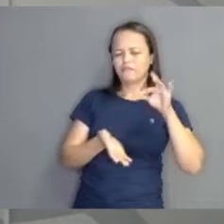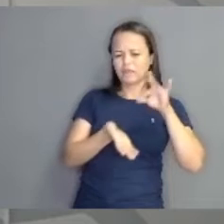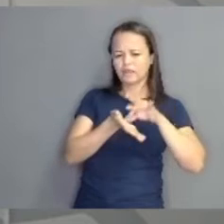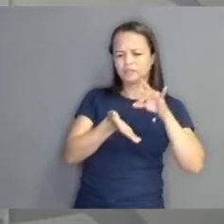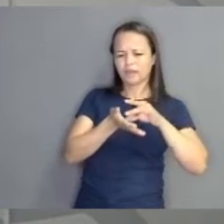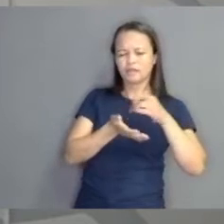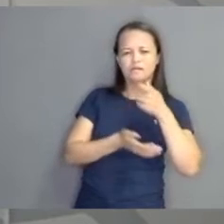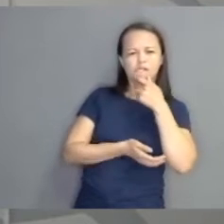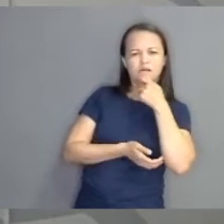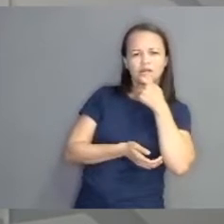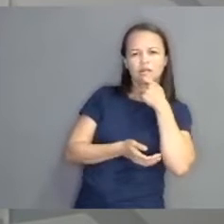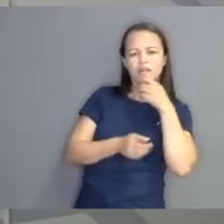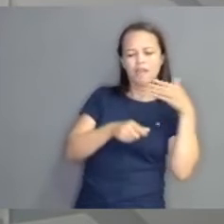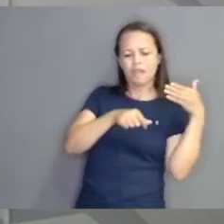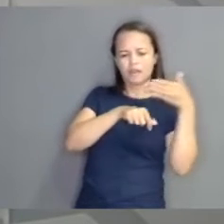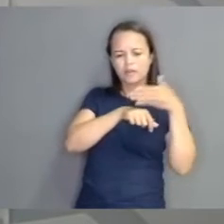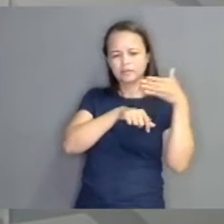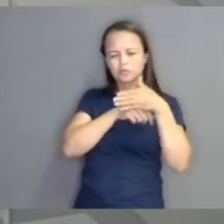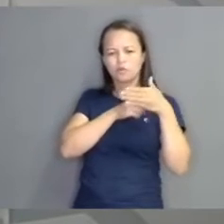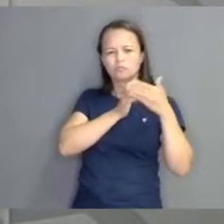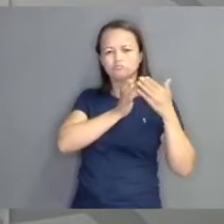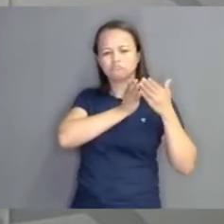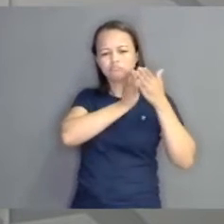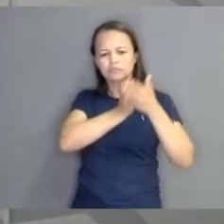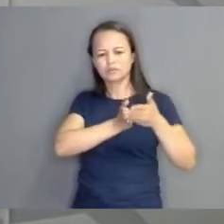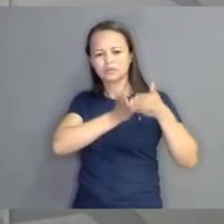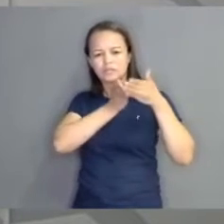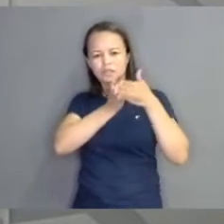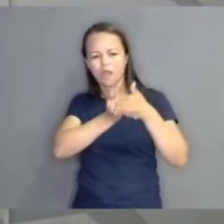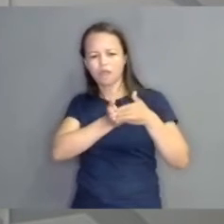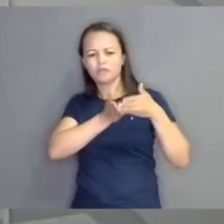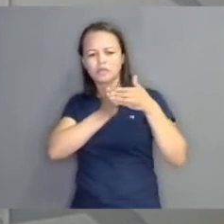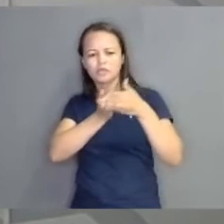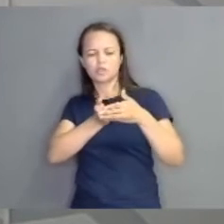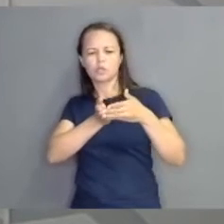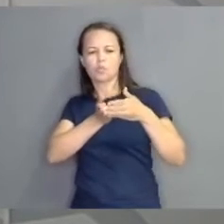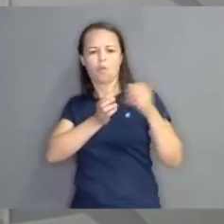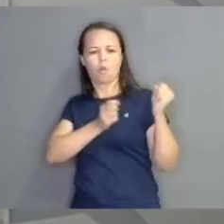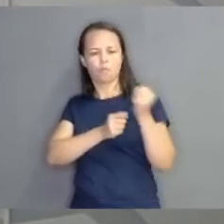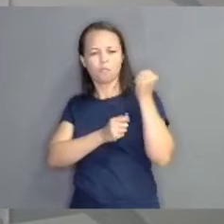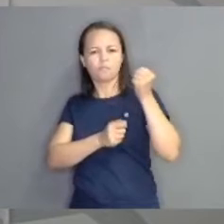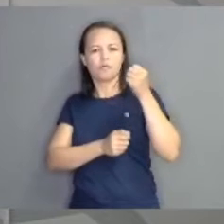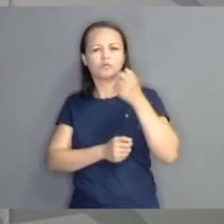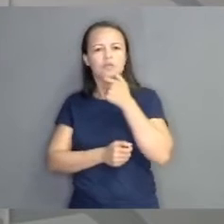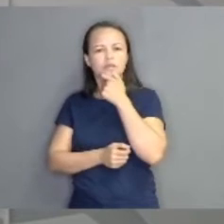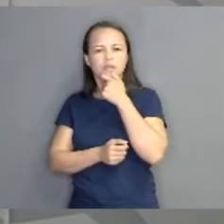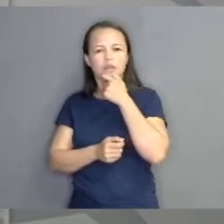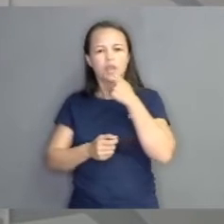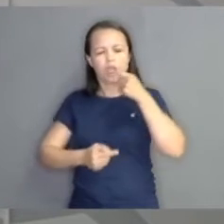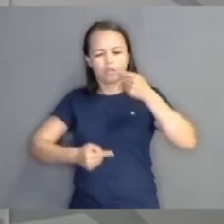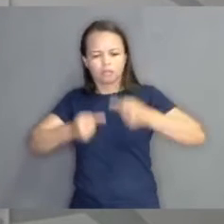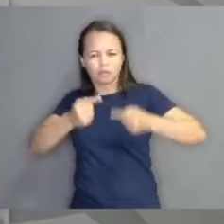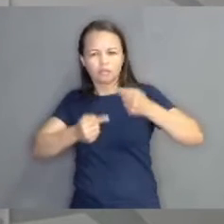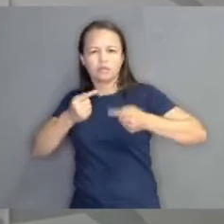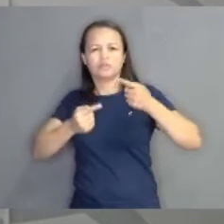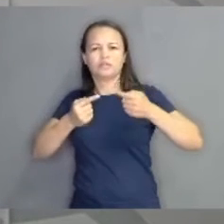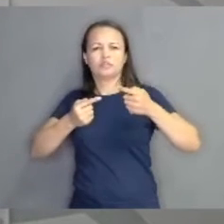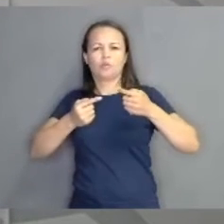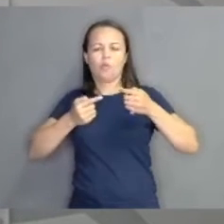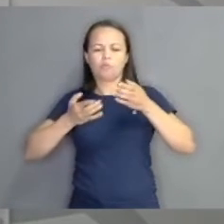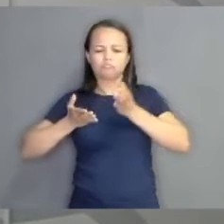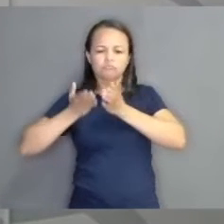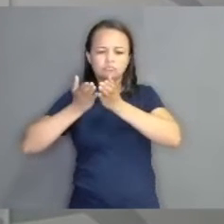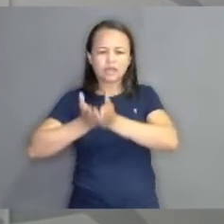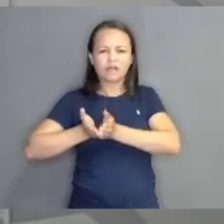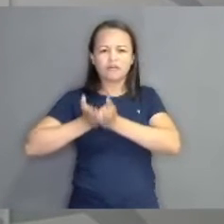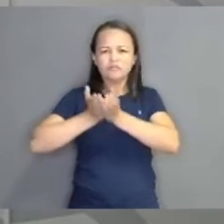entrou, não é, por meio de seus navios, né, que representavam ali o poder inglês, em confronto com navios e